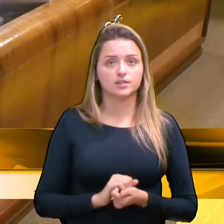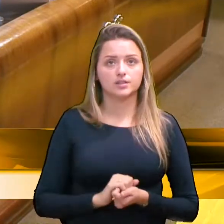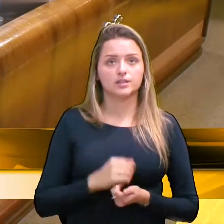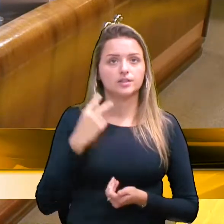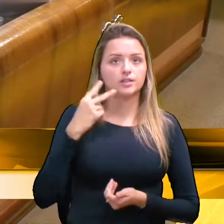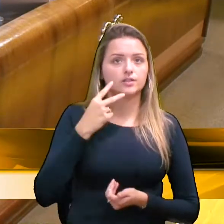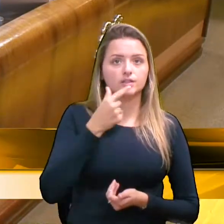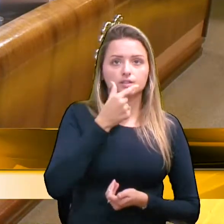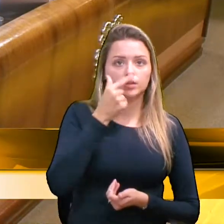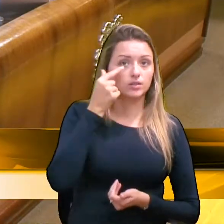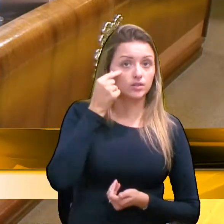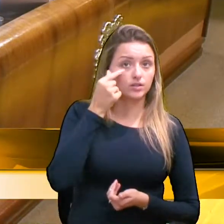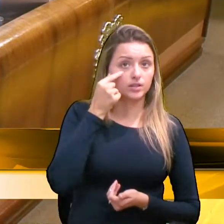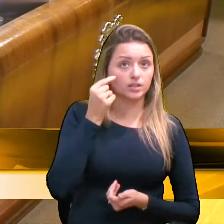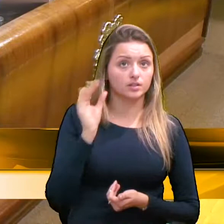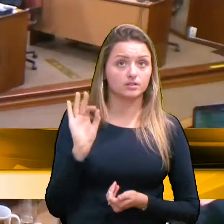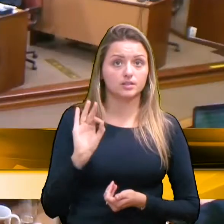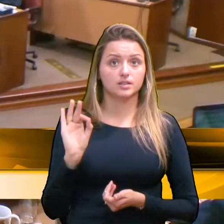Vereador Eloy Frisso.